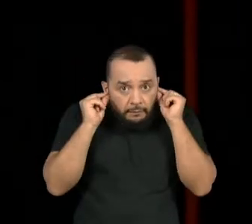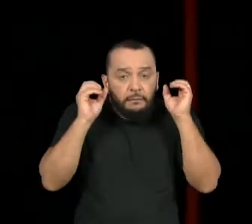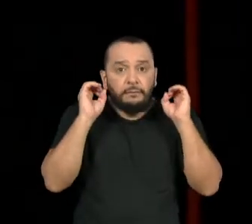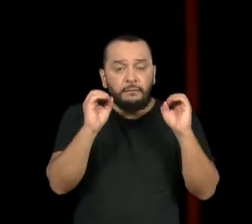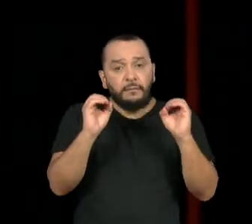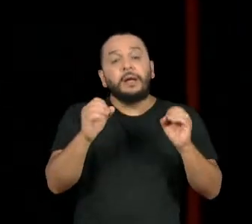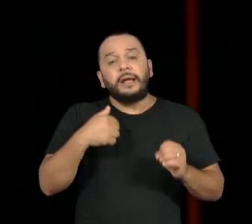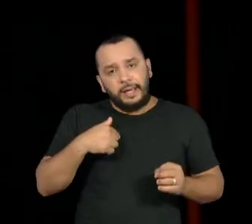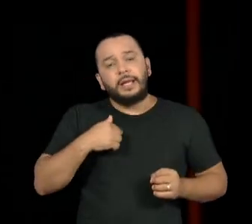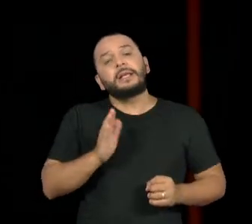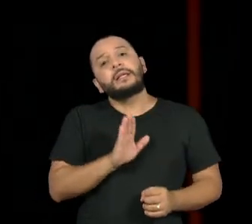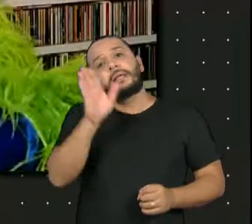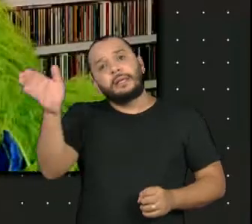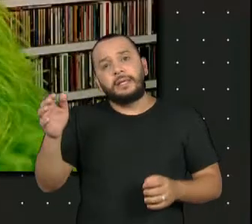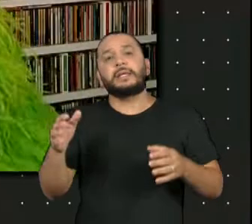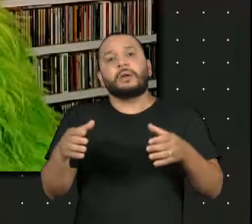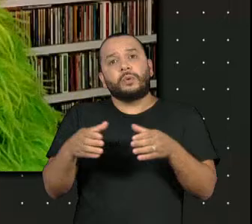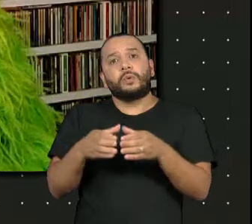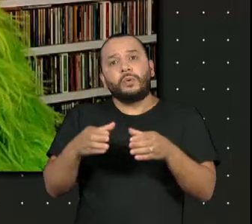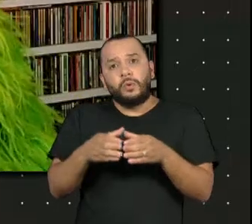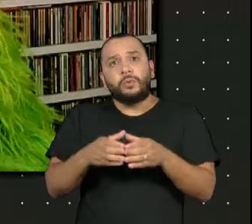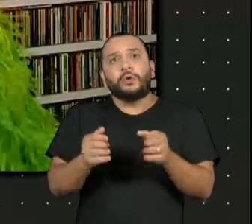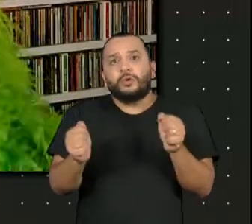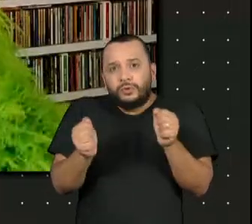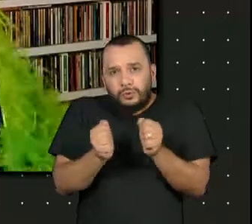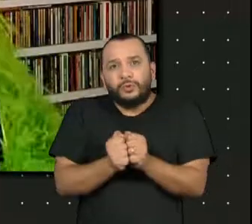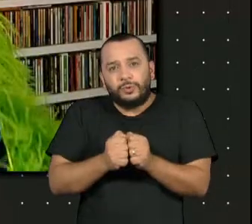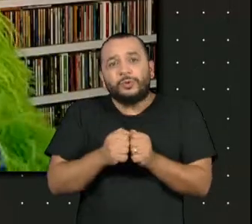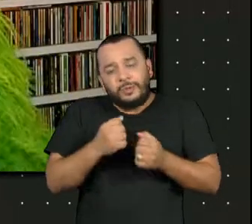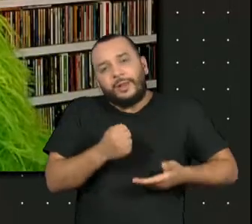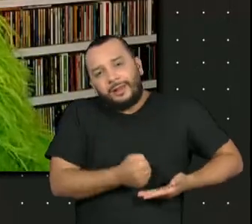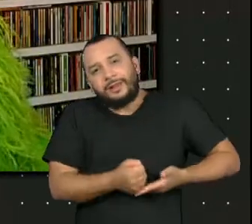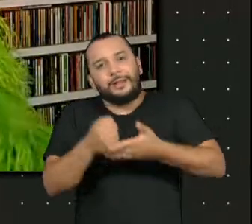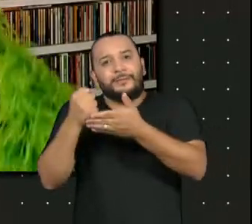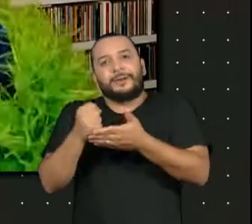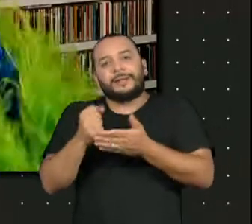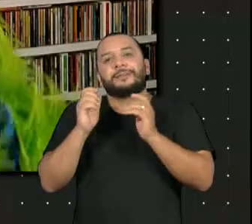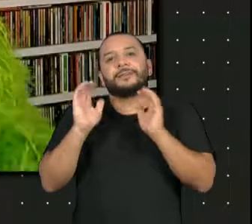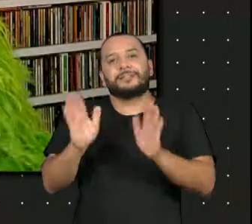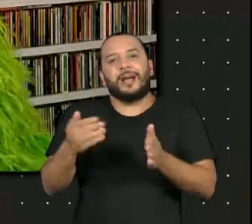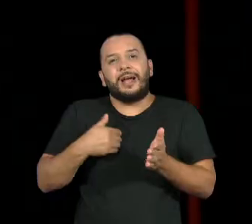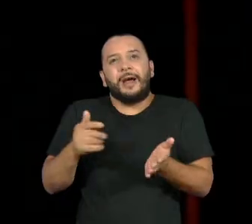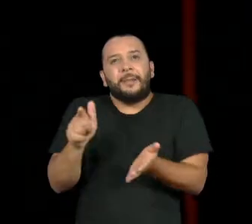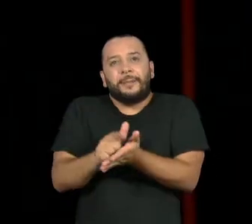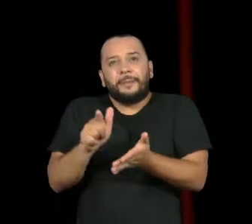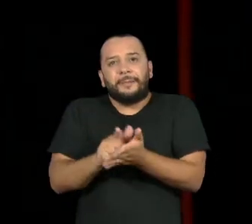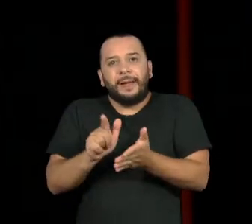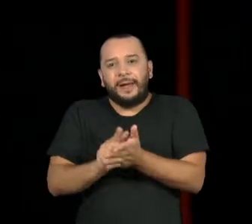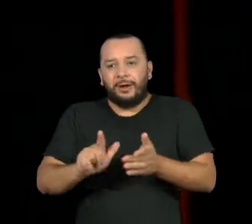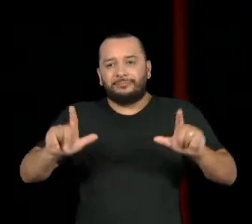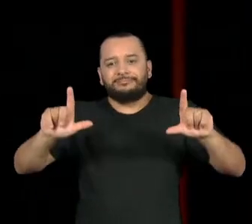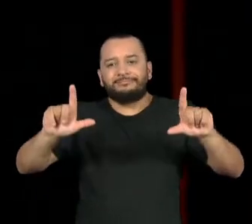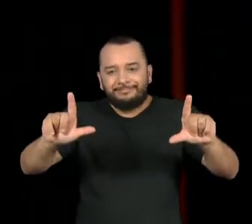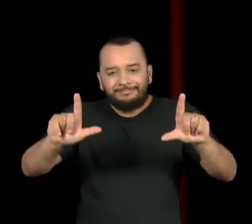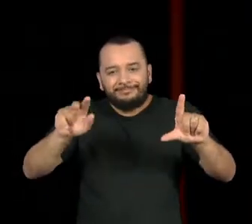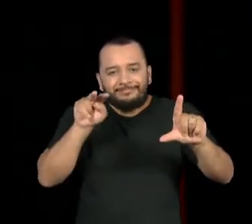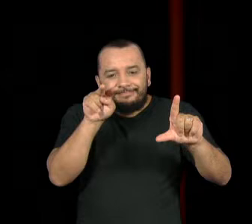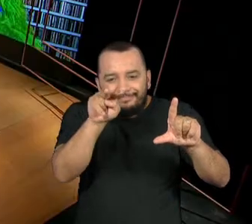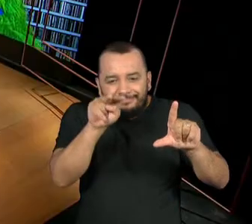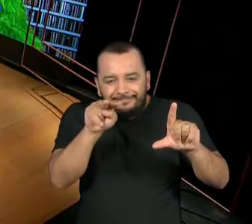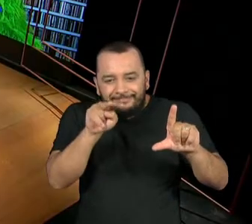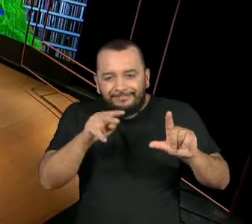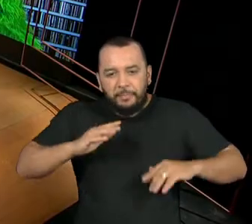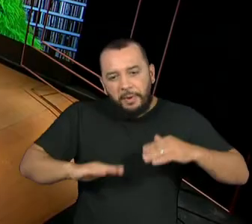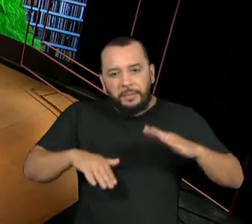a banda levando as partituras. Olha que coisa maravilhosa, né? Força de vontade, né? Aí ele